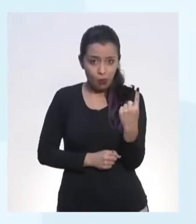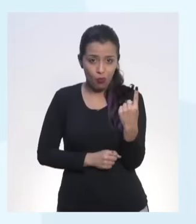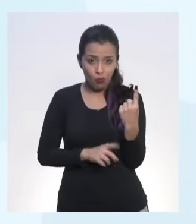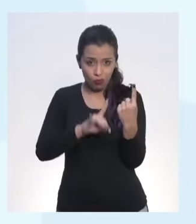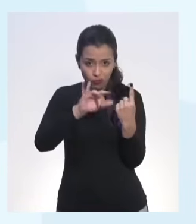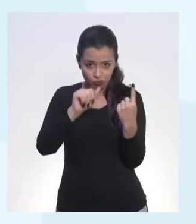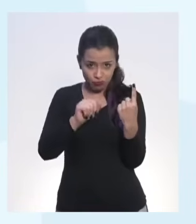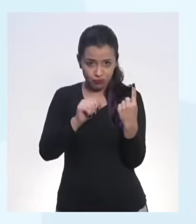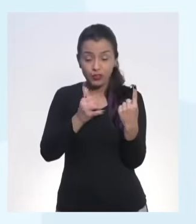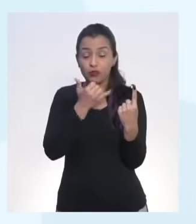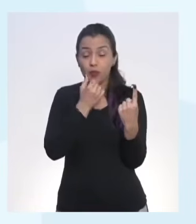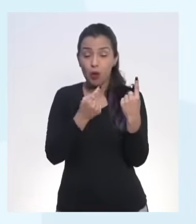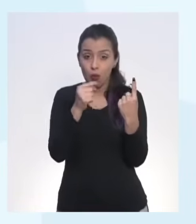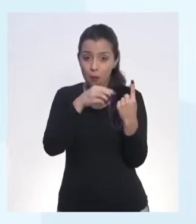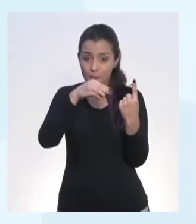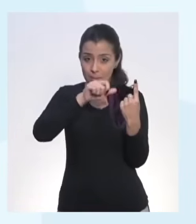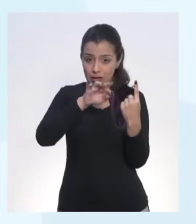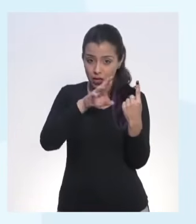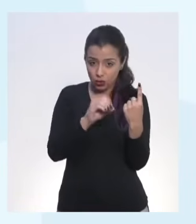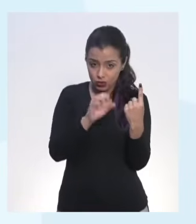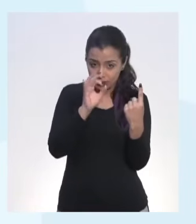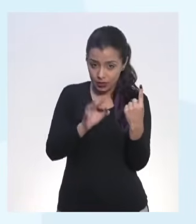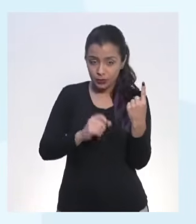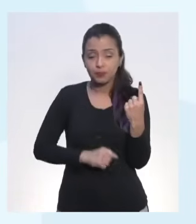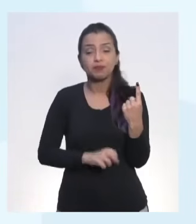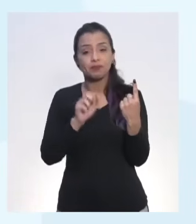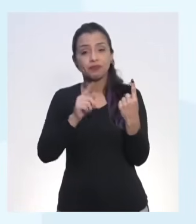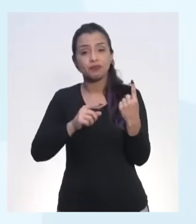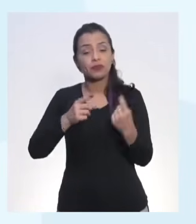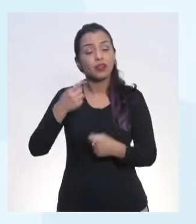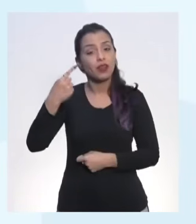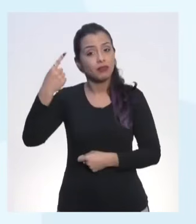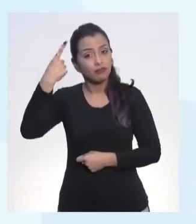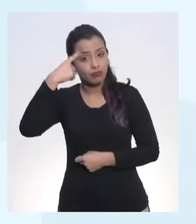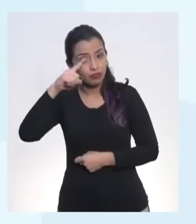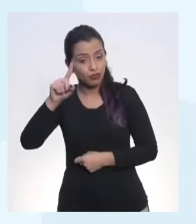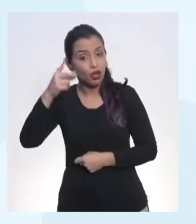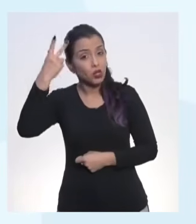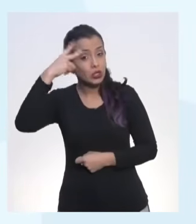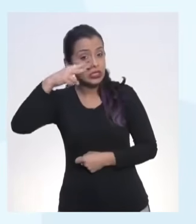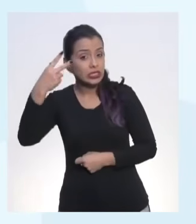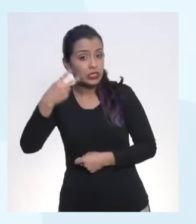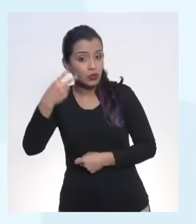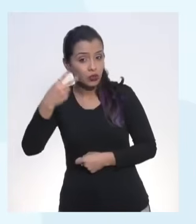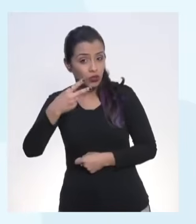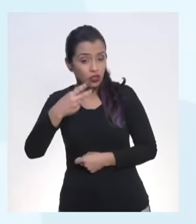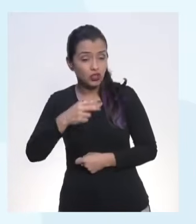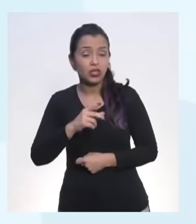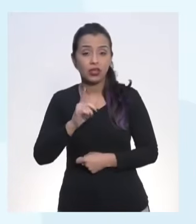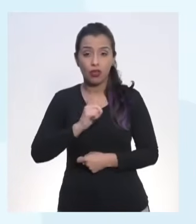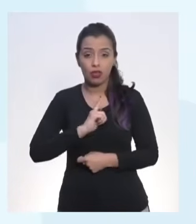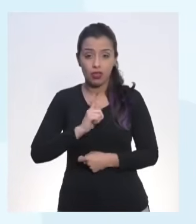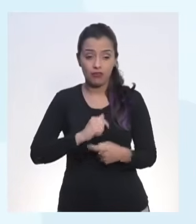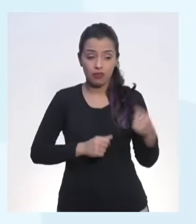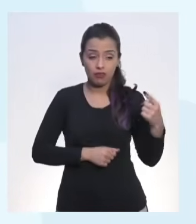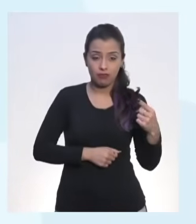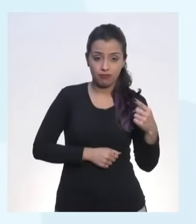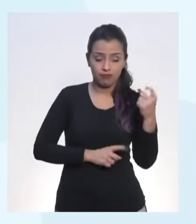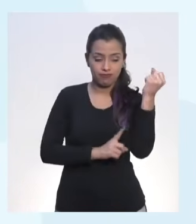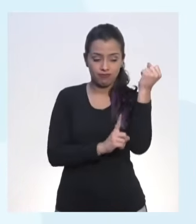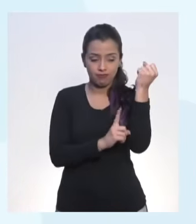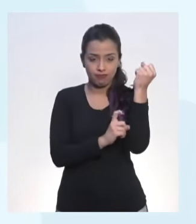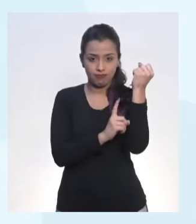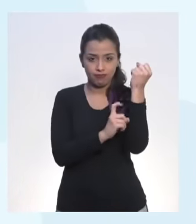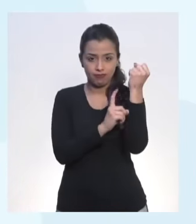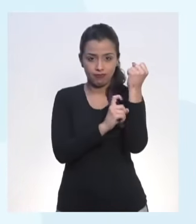a partir desse 1 metro, né, que foi o que ela conseguiu subir, ela sobe 2. Então, ela vai para 3, fazendo um